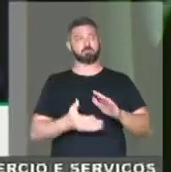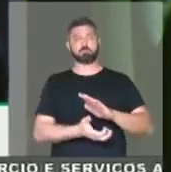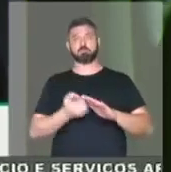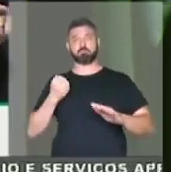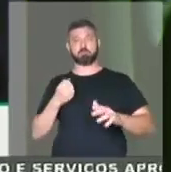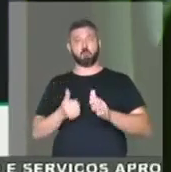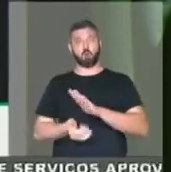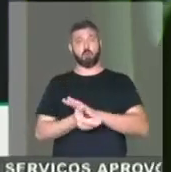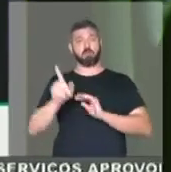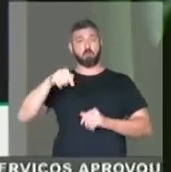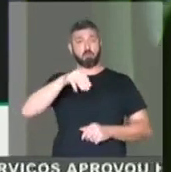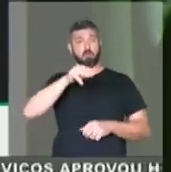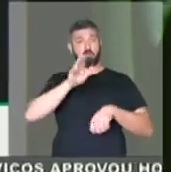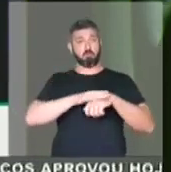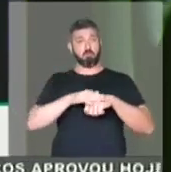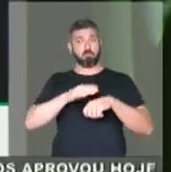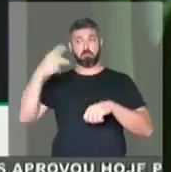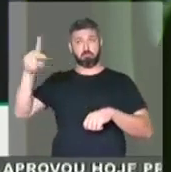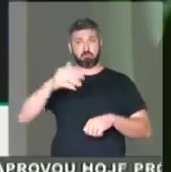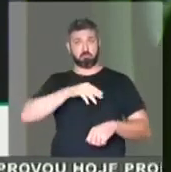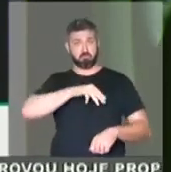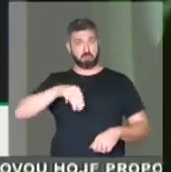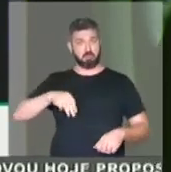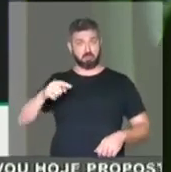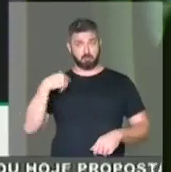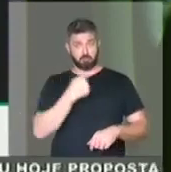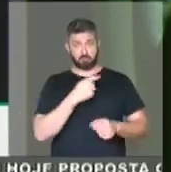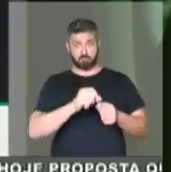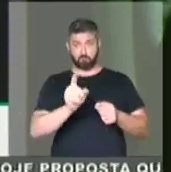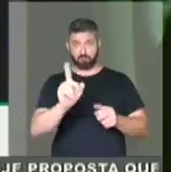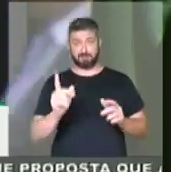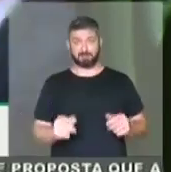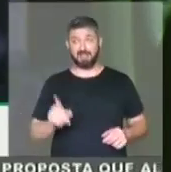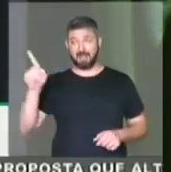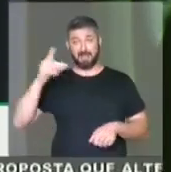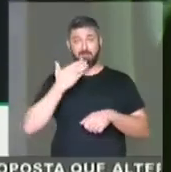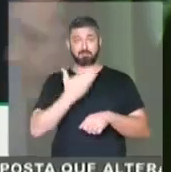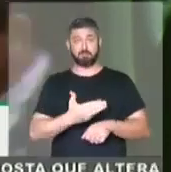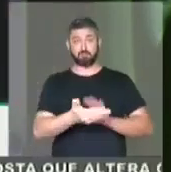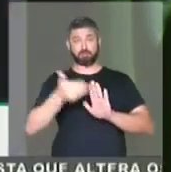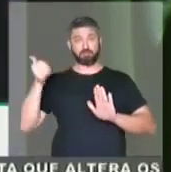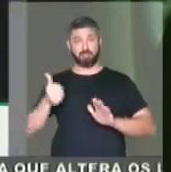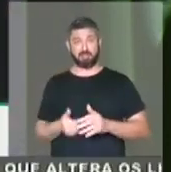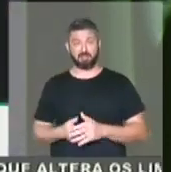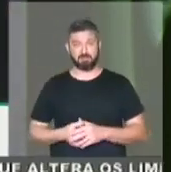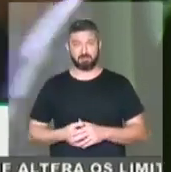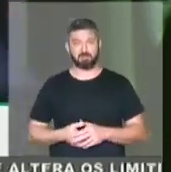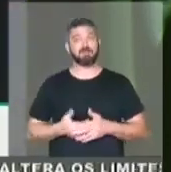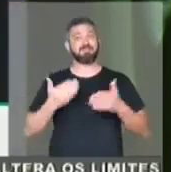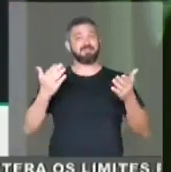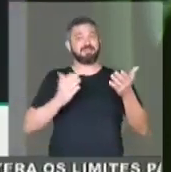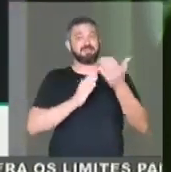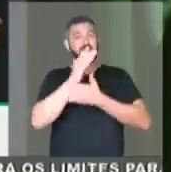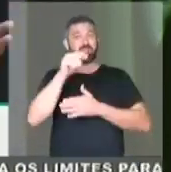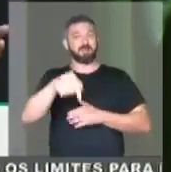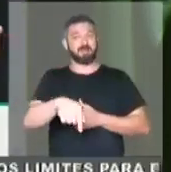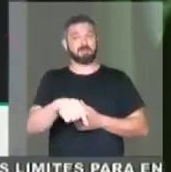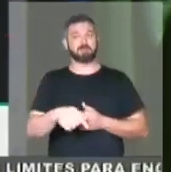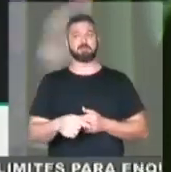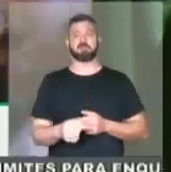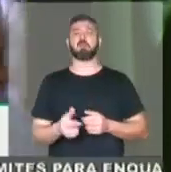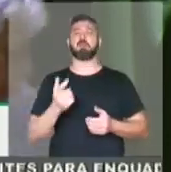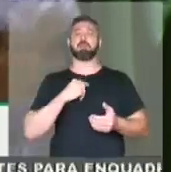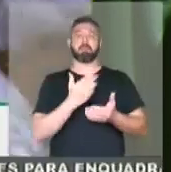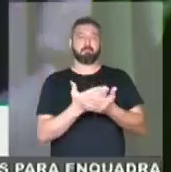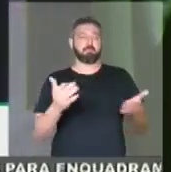de corrupção foi o próprio ministro da Justiça, não fomos nós. Então é importante dizer que o que foi aprovado tem